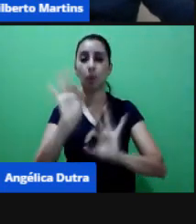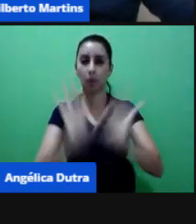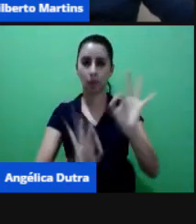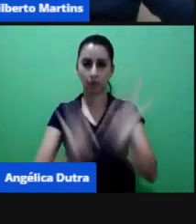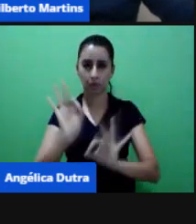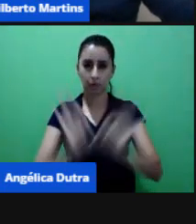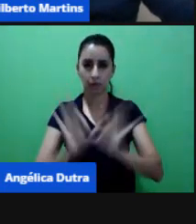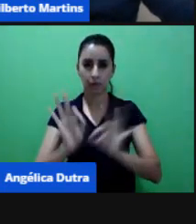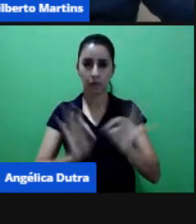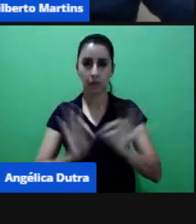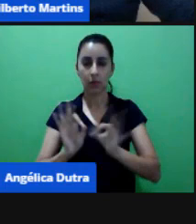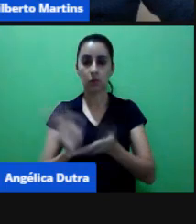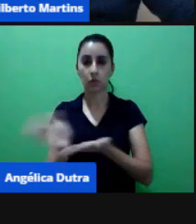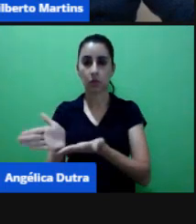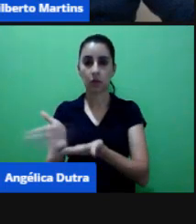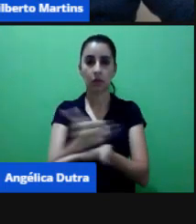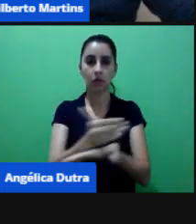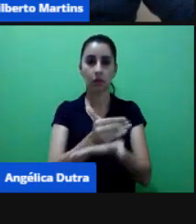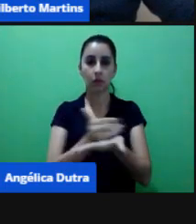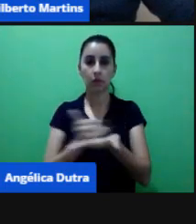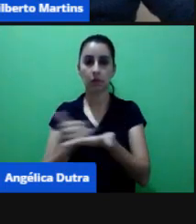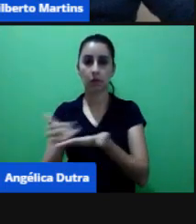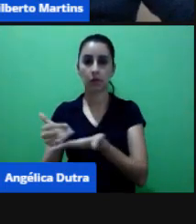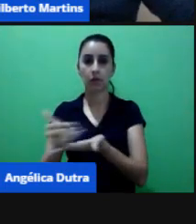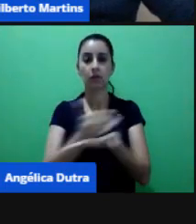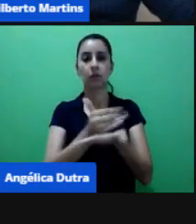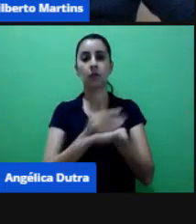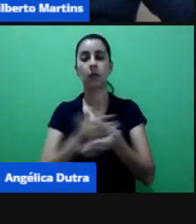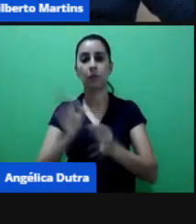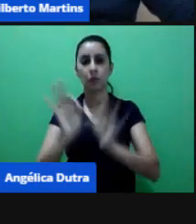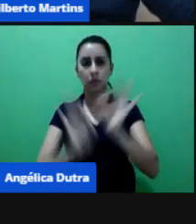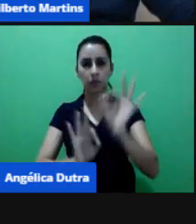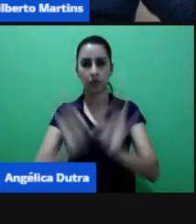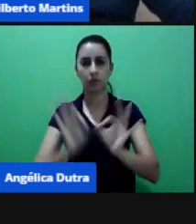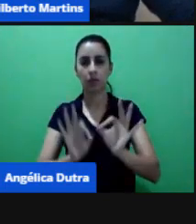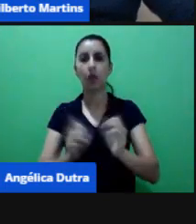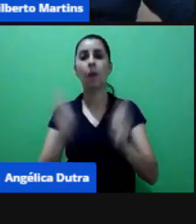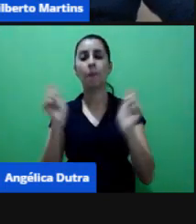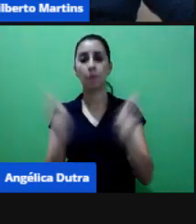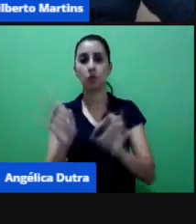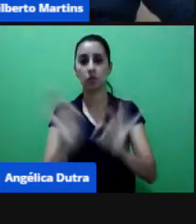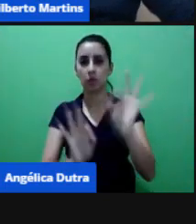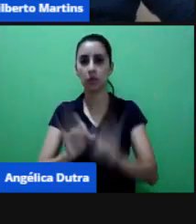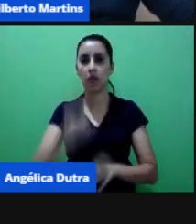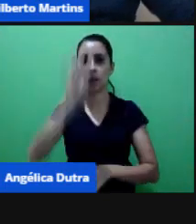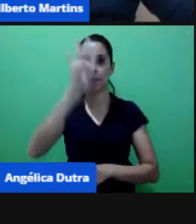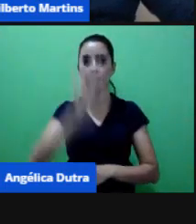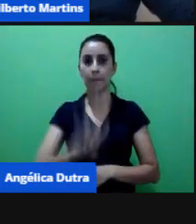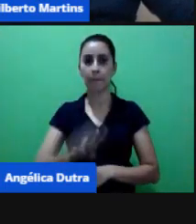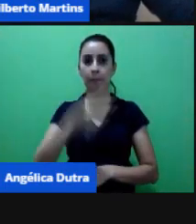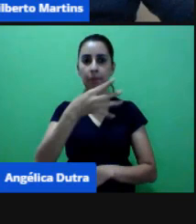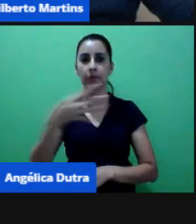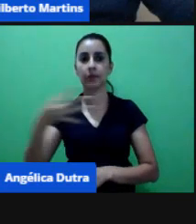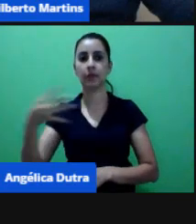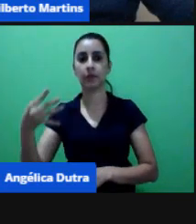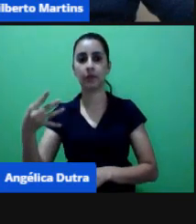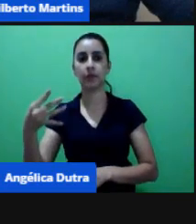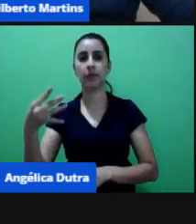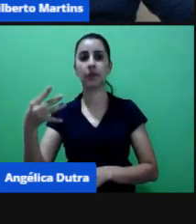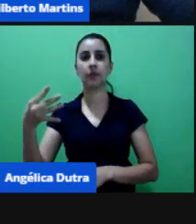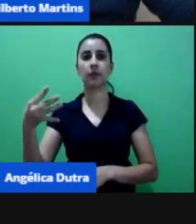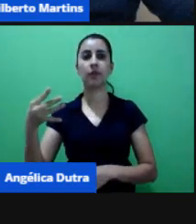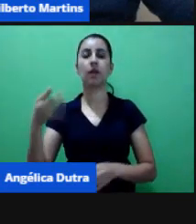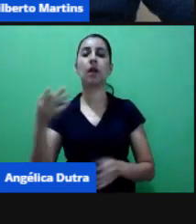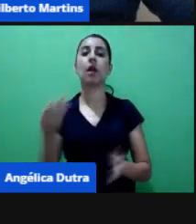desses dados. Vocês podem estar construindo uma planilha e ali colocamos os itens,